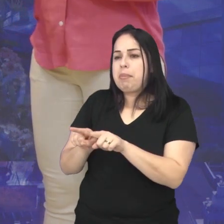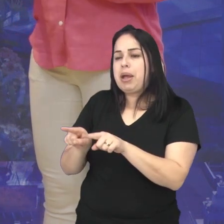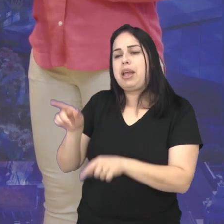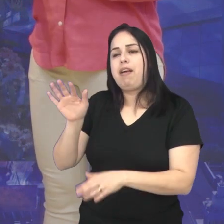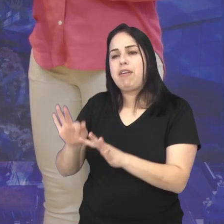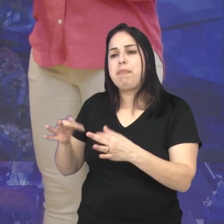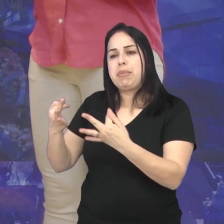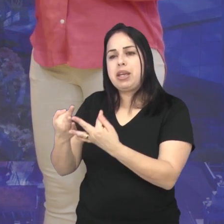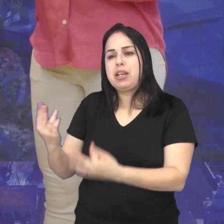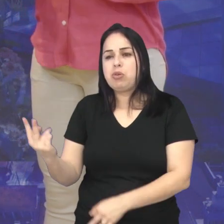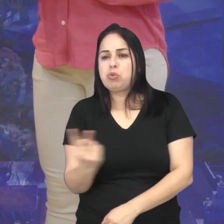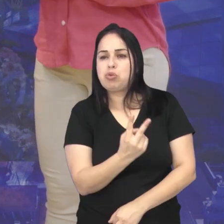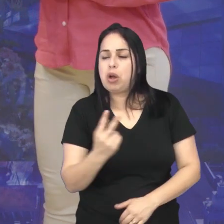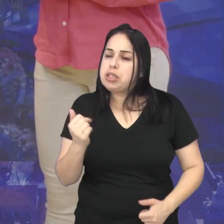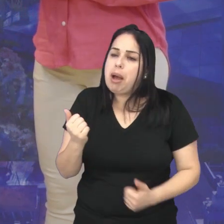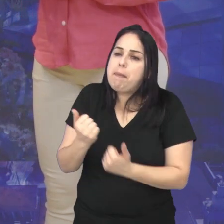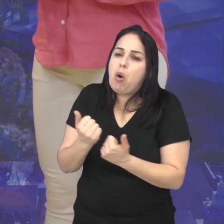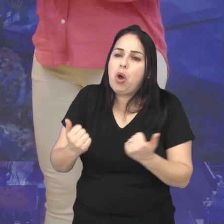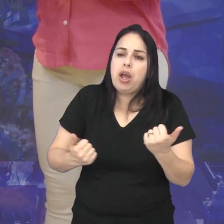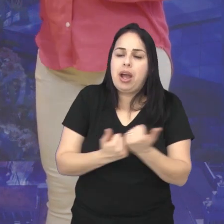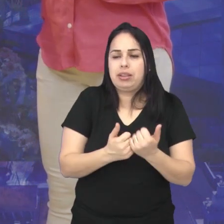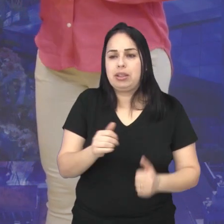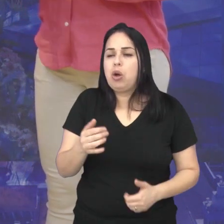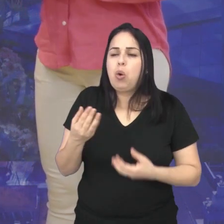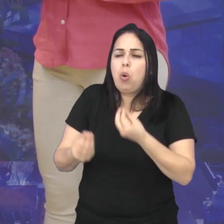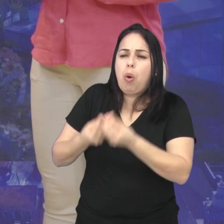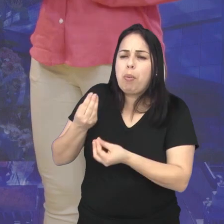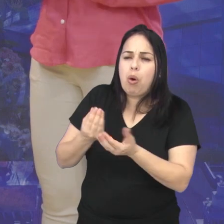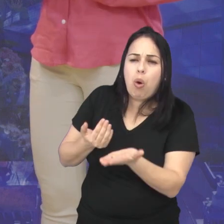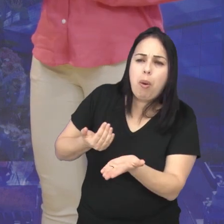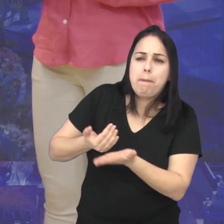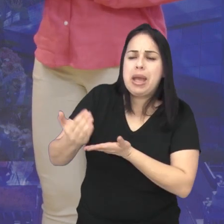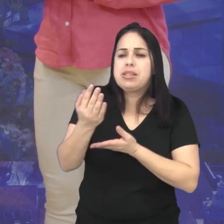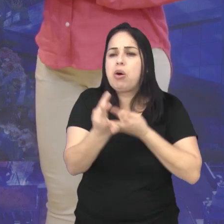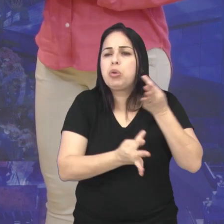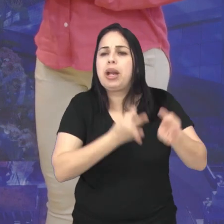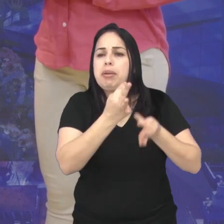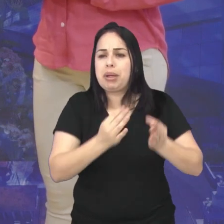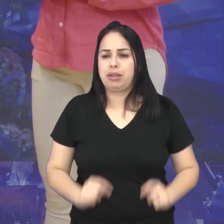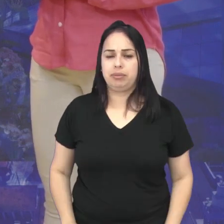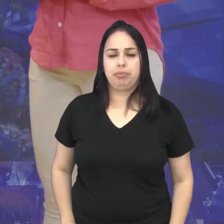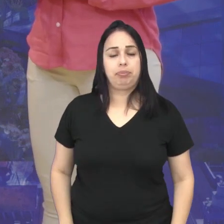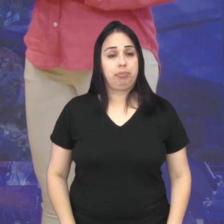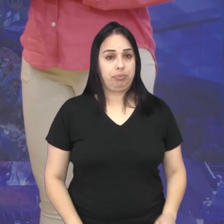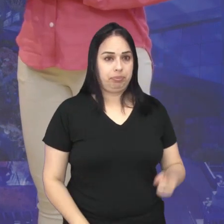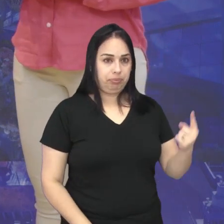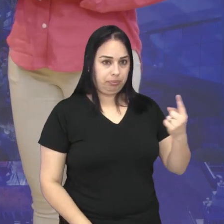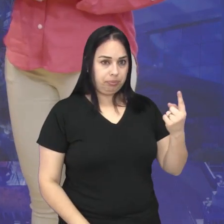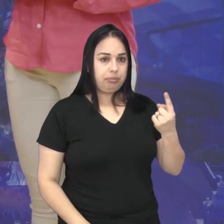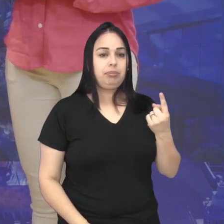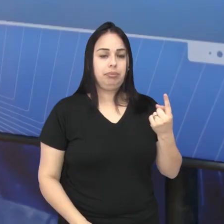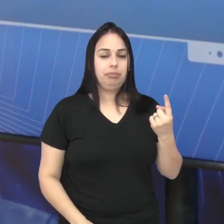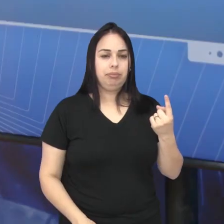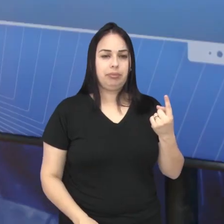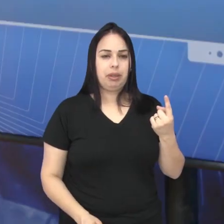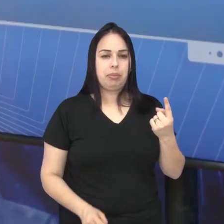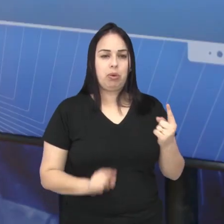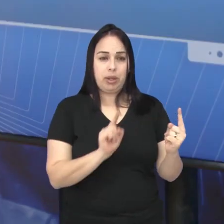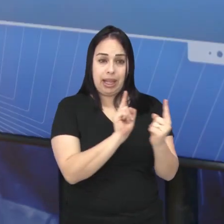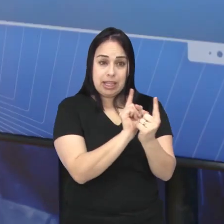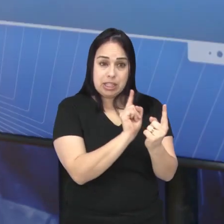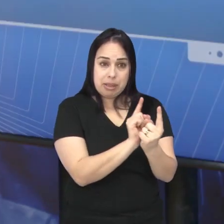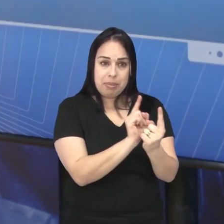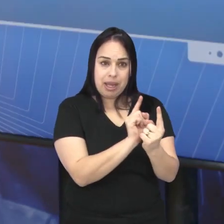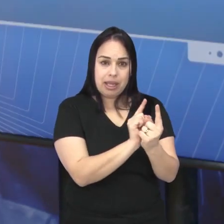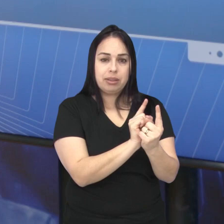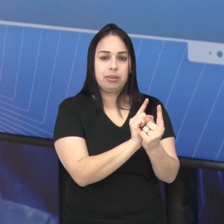que é tão grave. E quais são hoje os equipamentos? A porta de entrada, digamos assim, para esse enfrentamento? A porta de entrada hoje para o